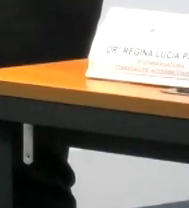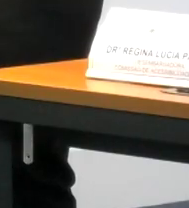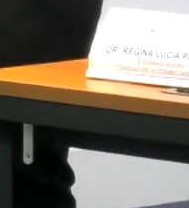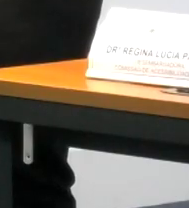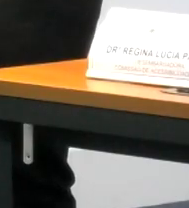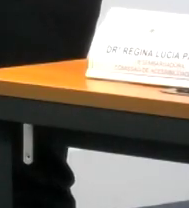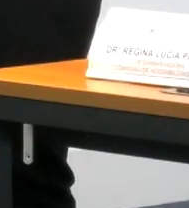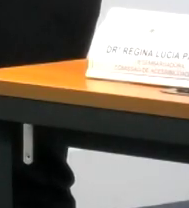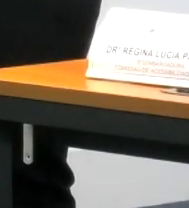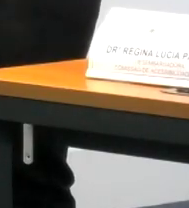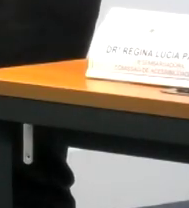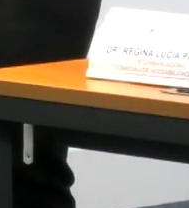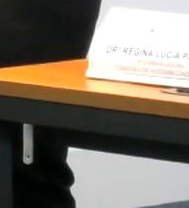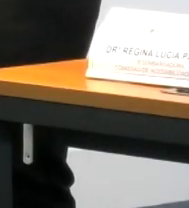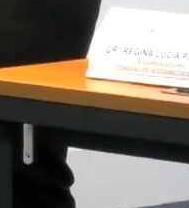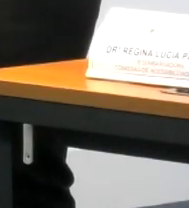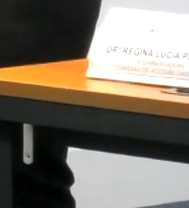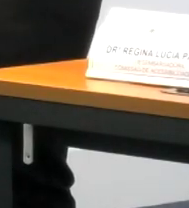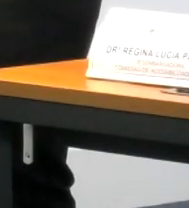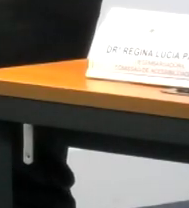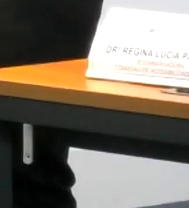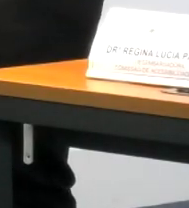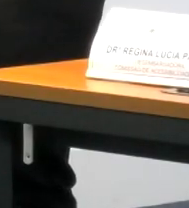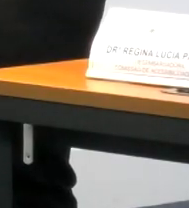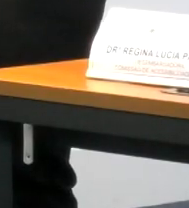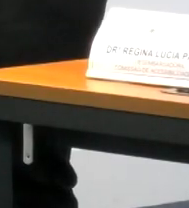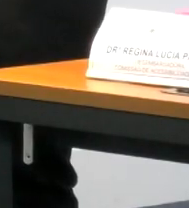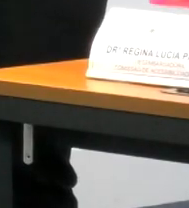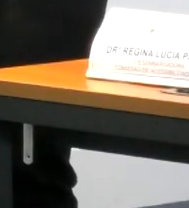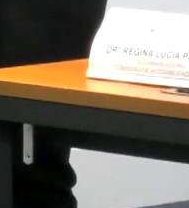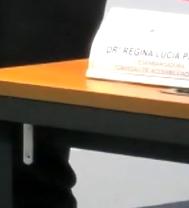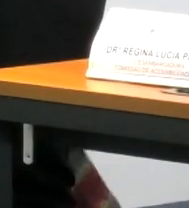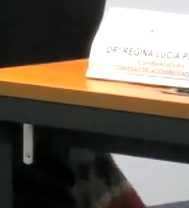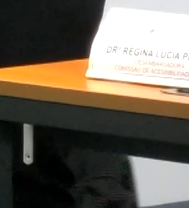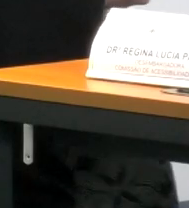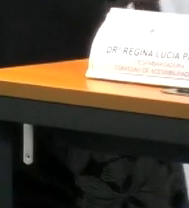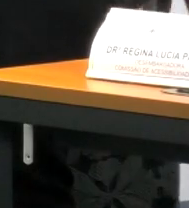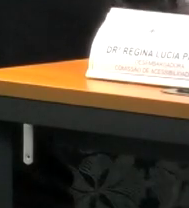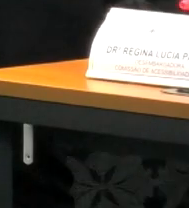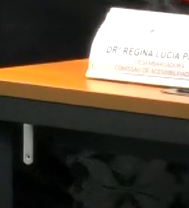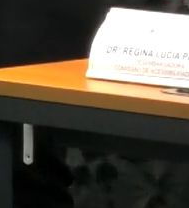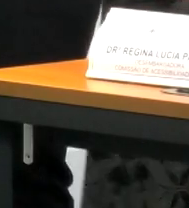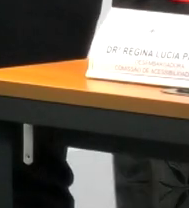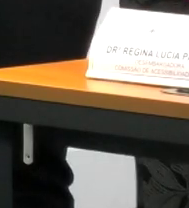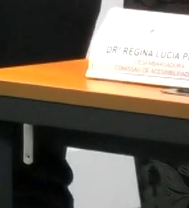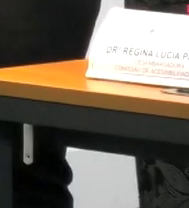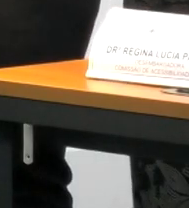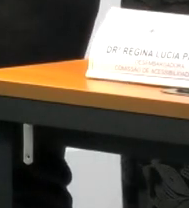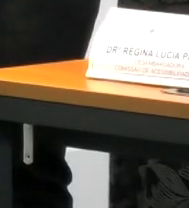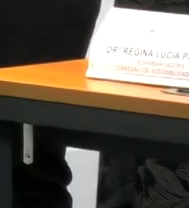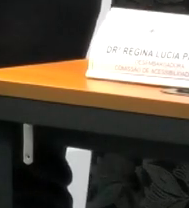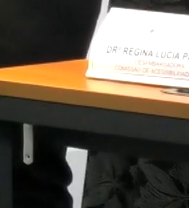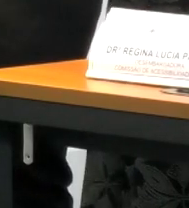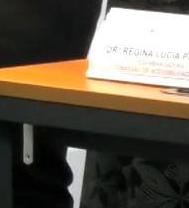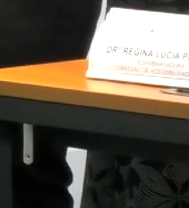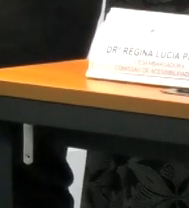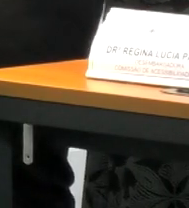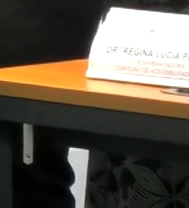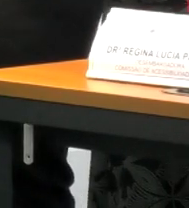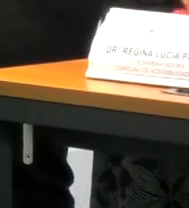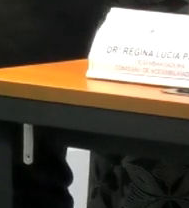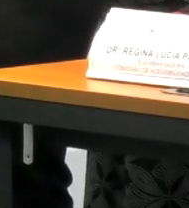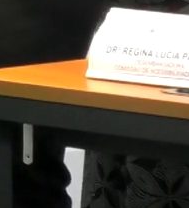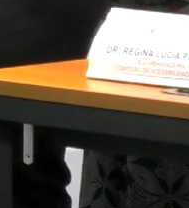encerrar sessão S avisar m queer diz e e é empolgante a gente ficaria aqui horas e horas eu sei disso